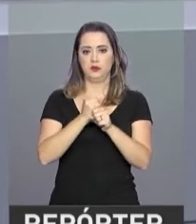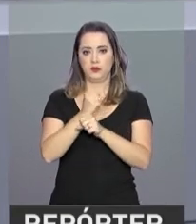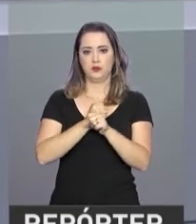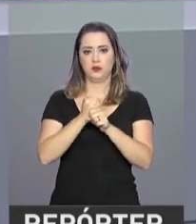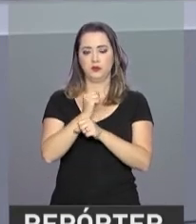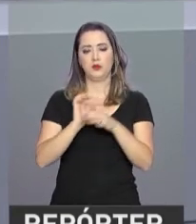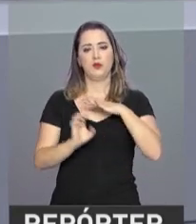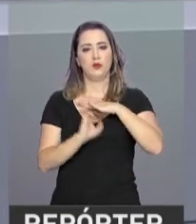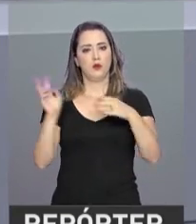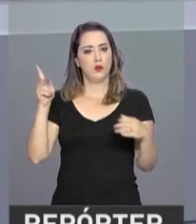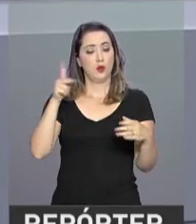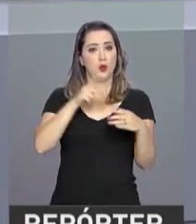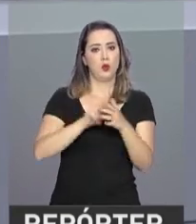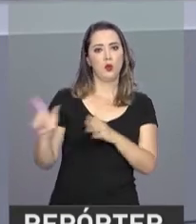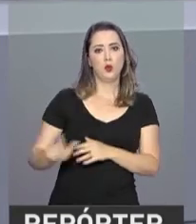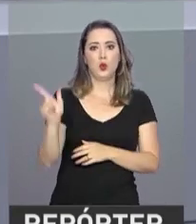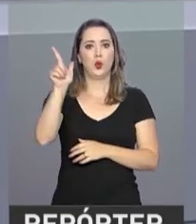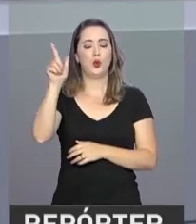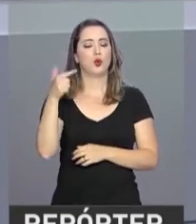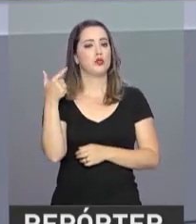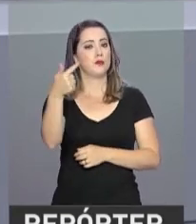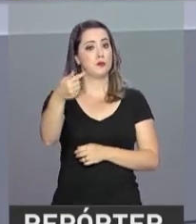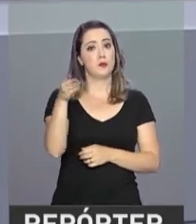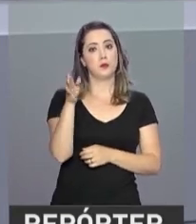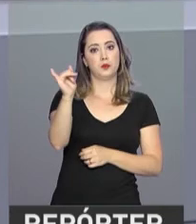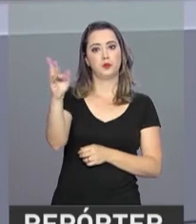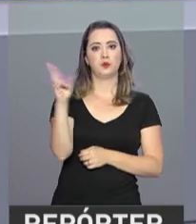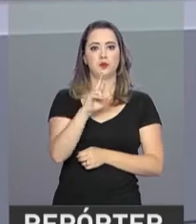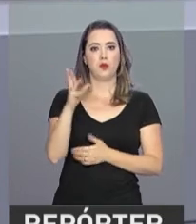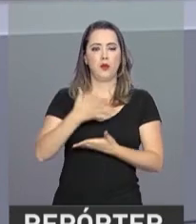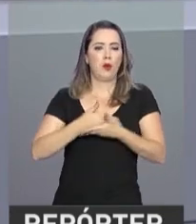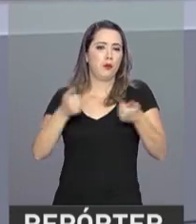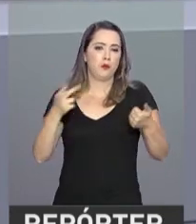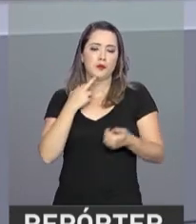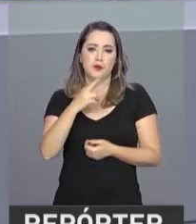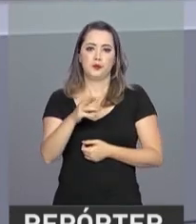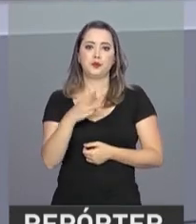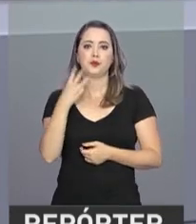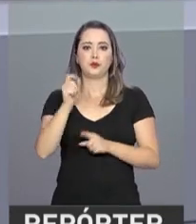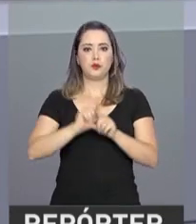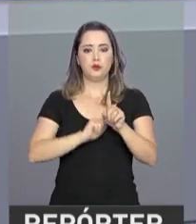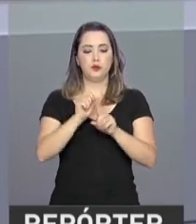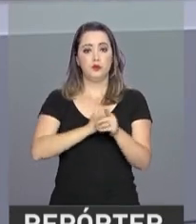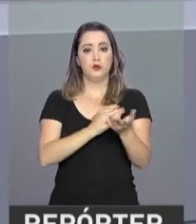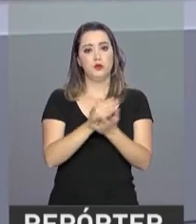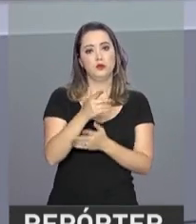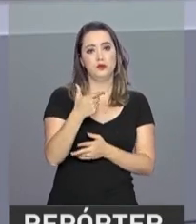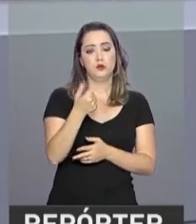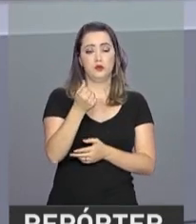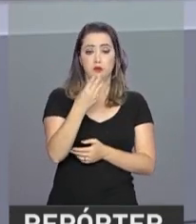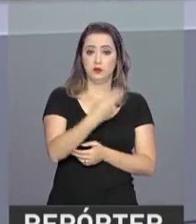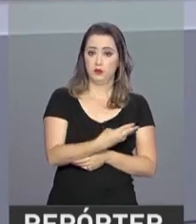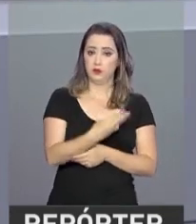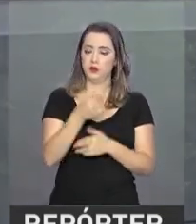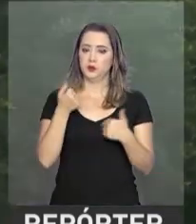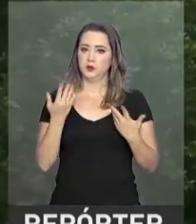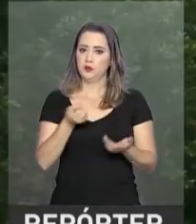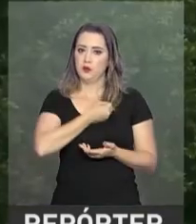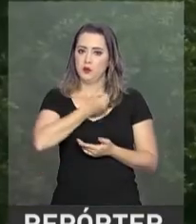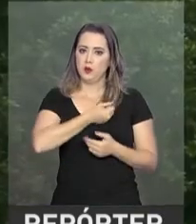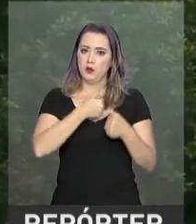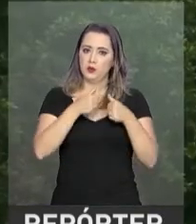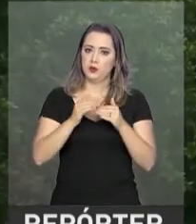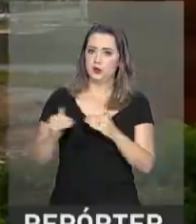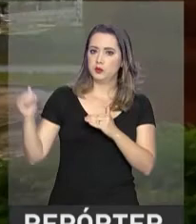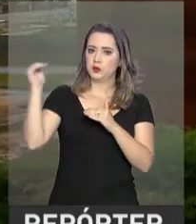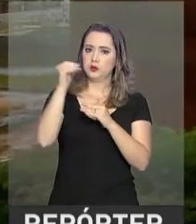lucro de quase 7 bilhões de reais foi o melhor resultado tudo para um trimestre desde o início de 2013 os números ficaram